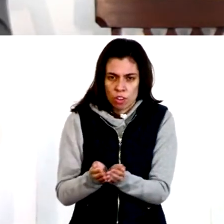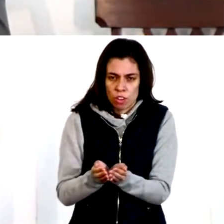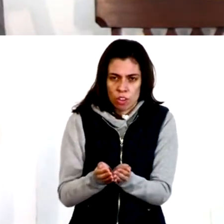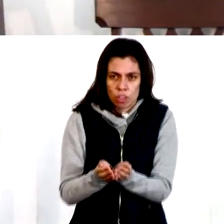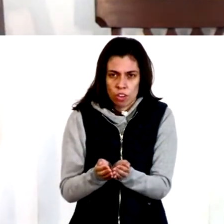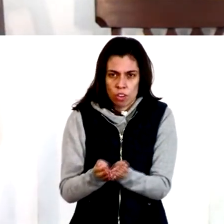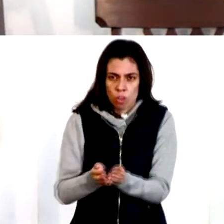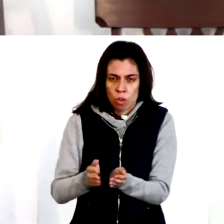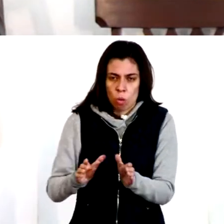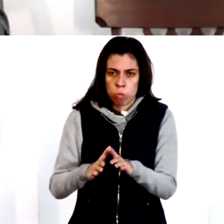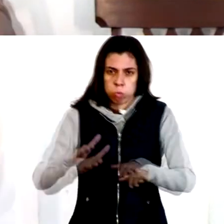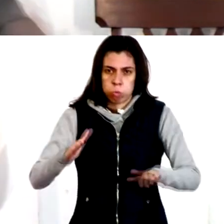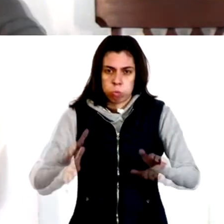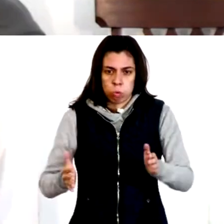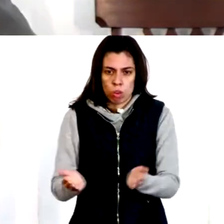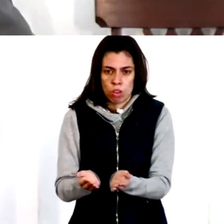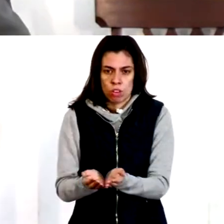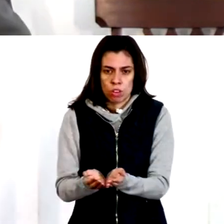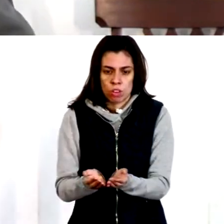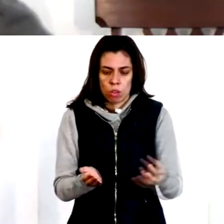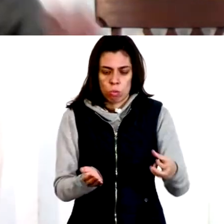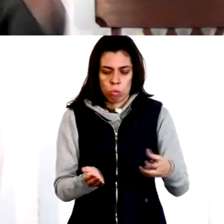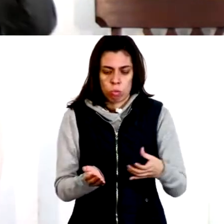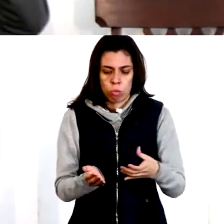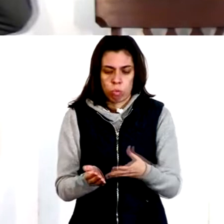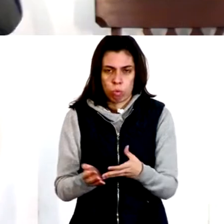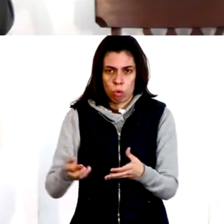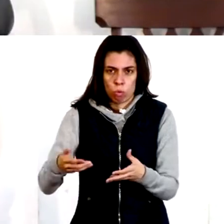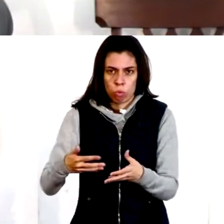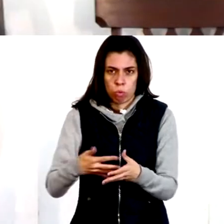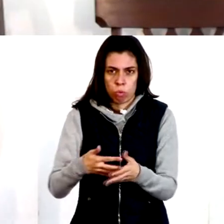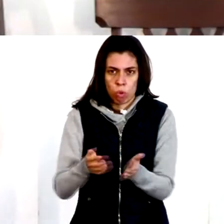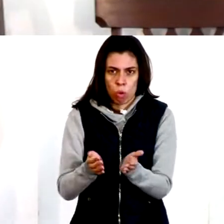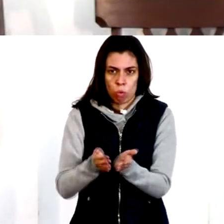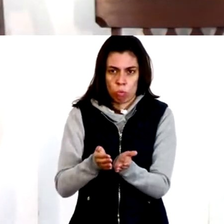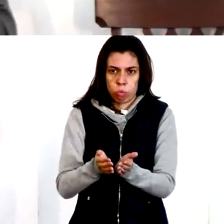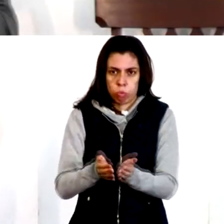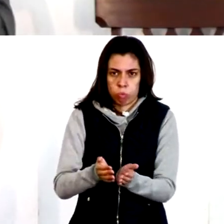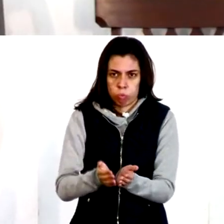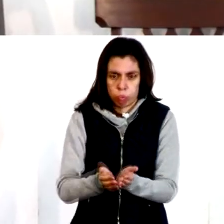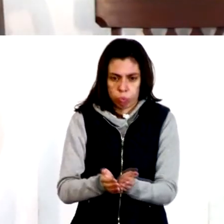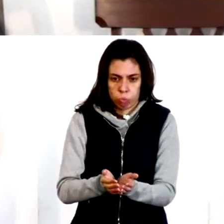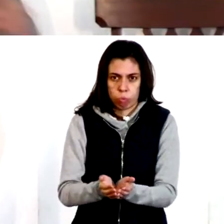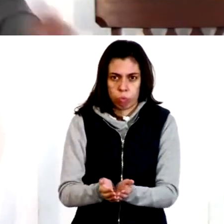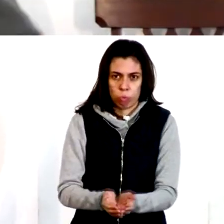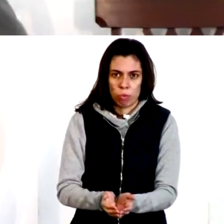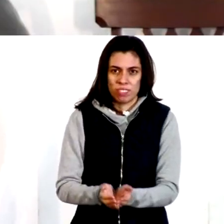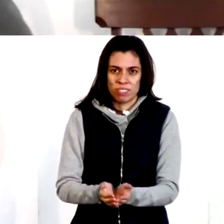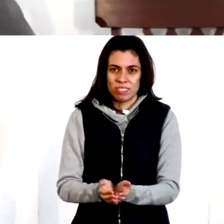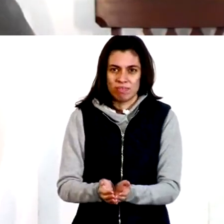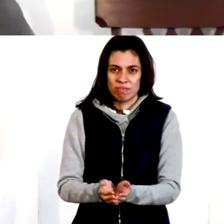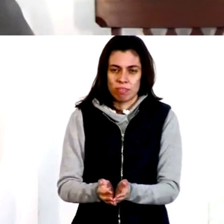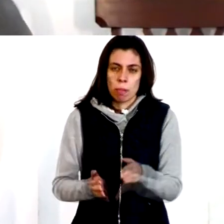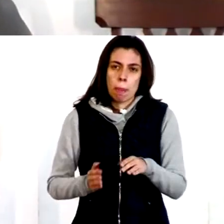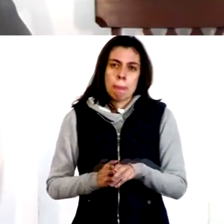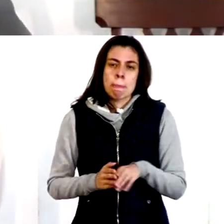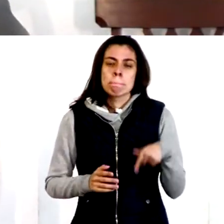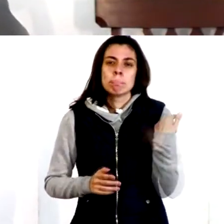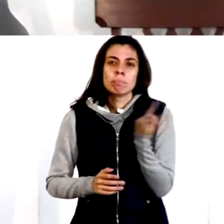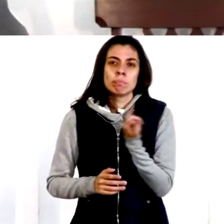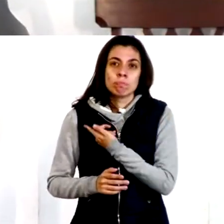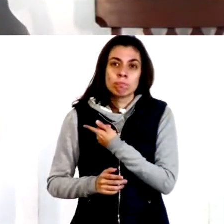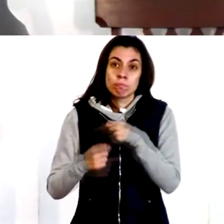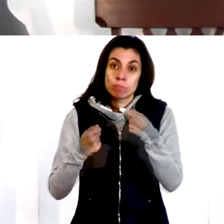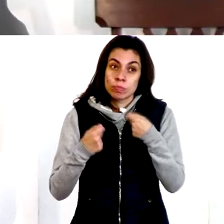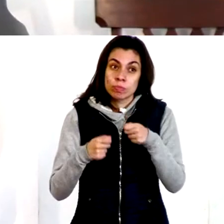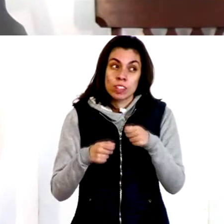espiritualmente. E o acostumar-se com o pecado é uma entrega da santidade, é um abandono da santidade. Então essa é a